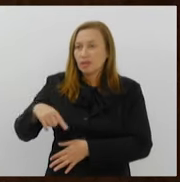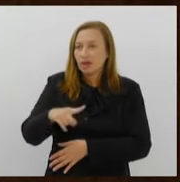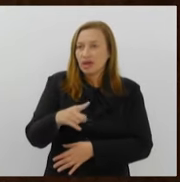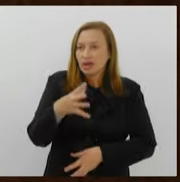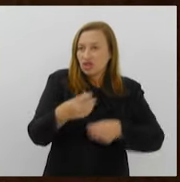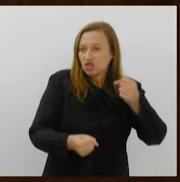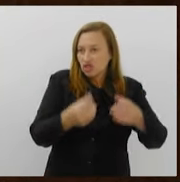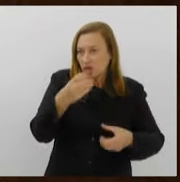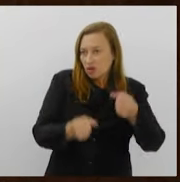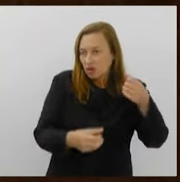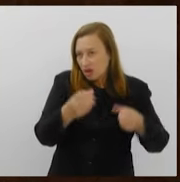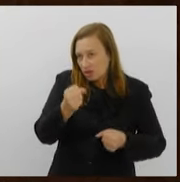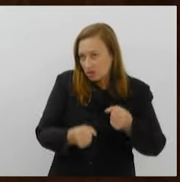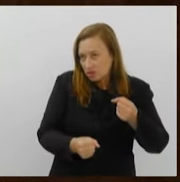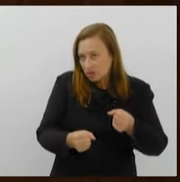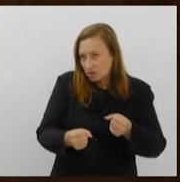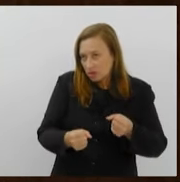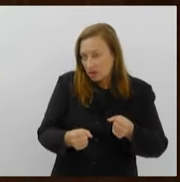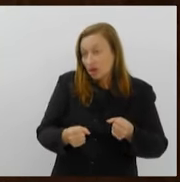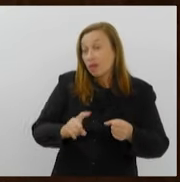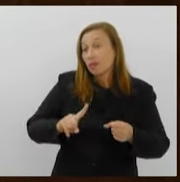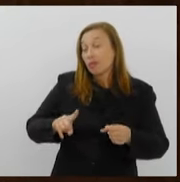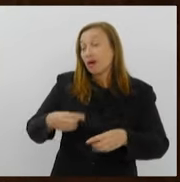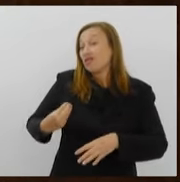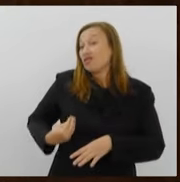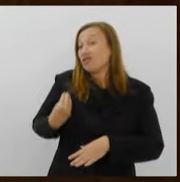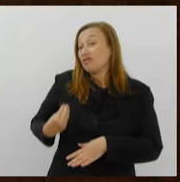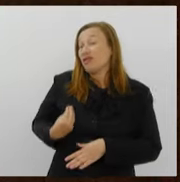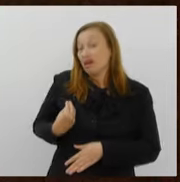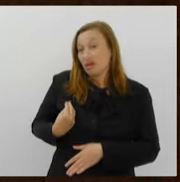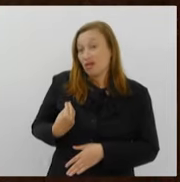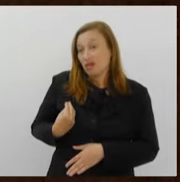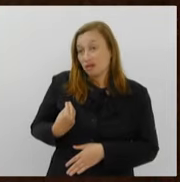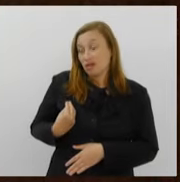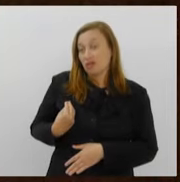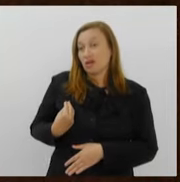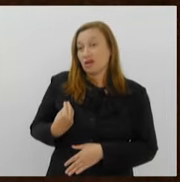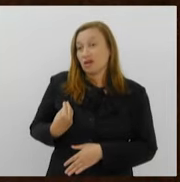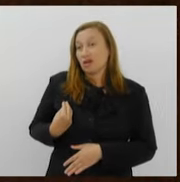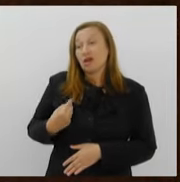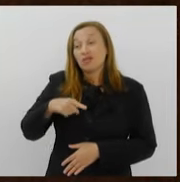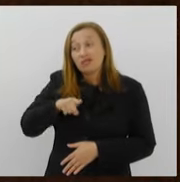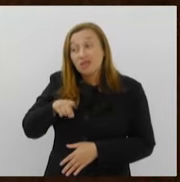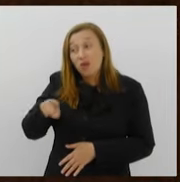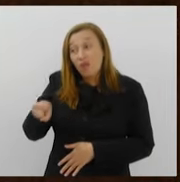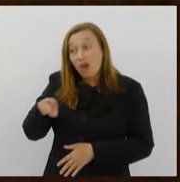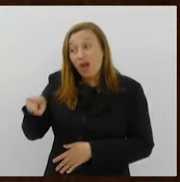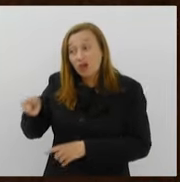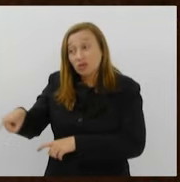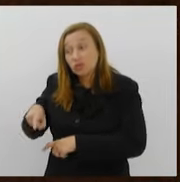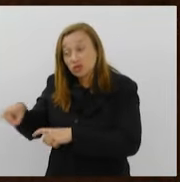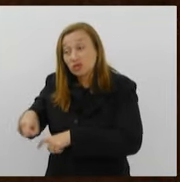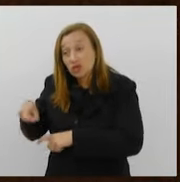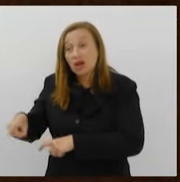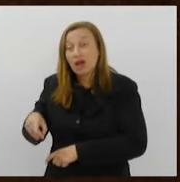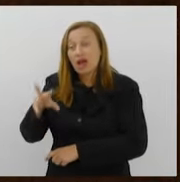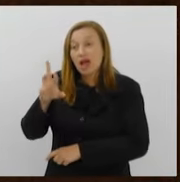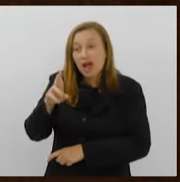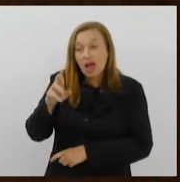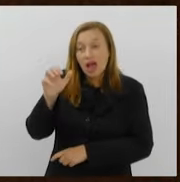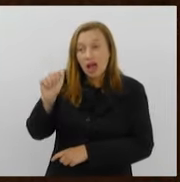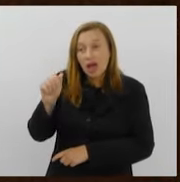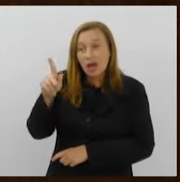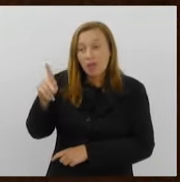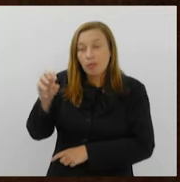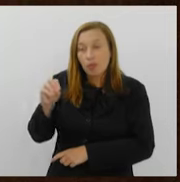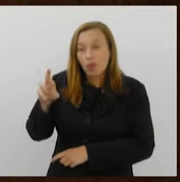vaca, para poder sobreviver, e aqueles que estão lá em Raposo, lá em